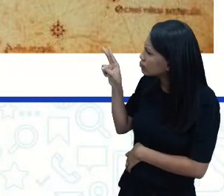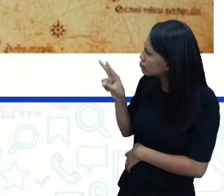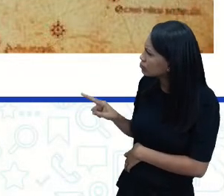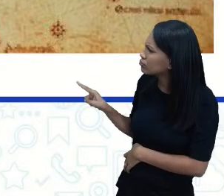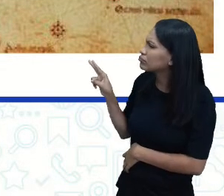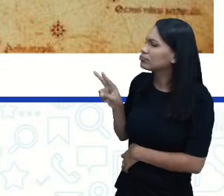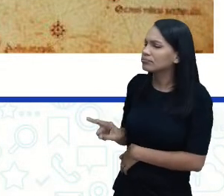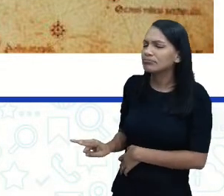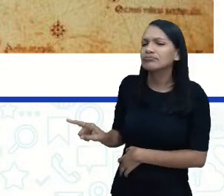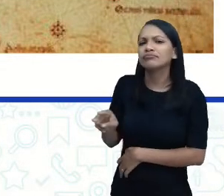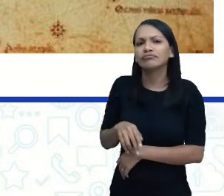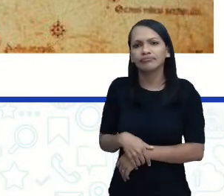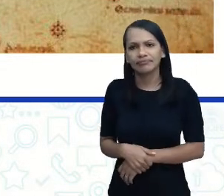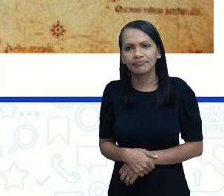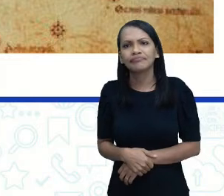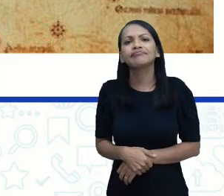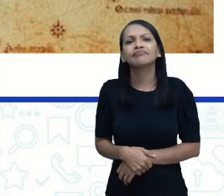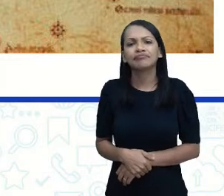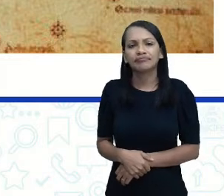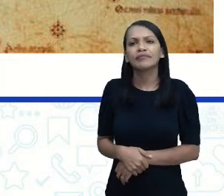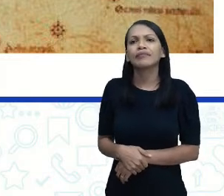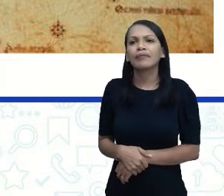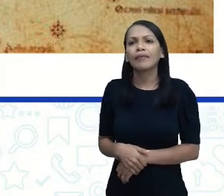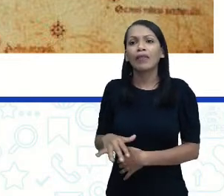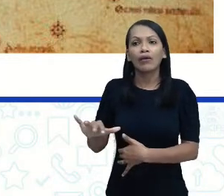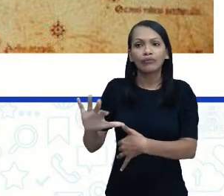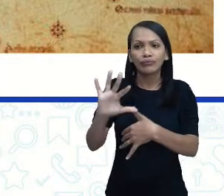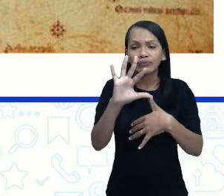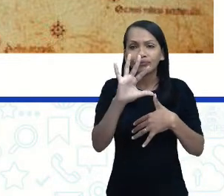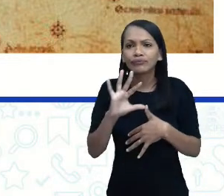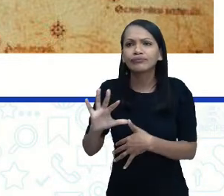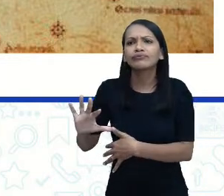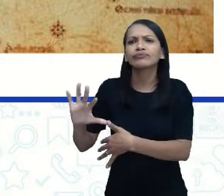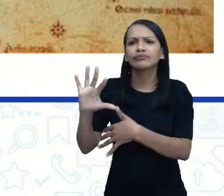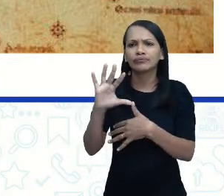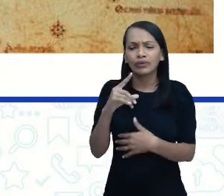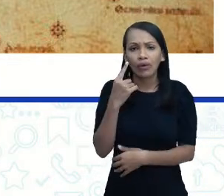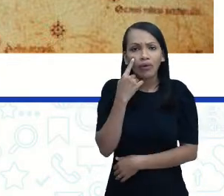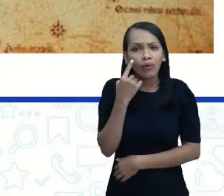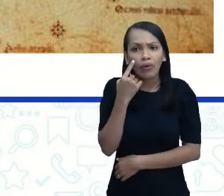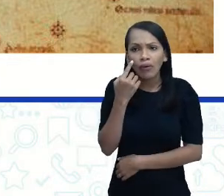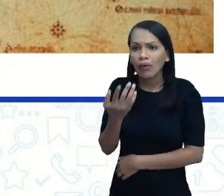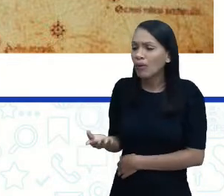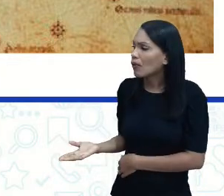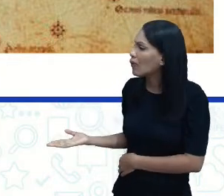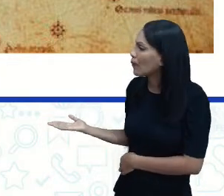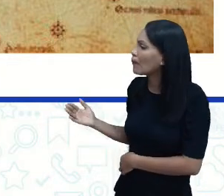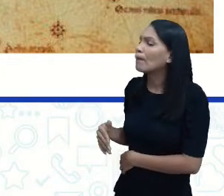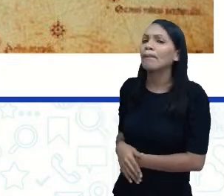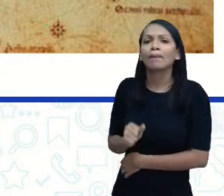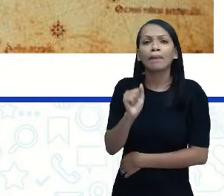ó, o planisfério de Cantina, a imagem de domínio público. Veja, isso aqui é uma imagem de